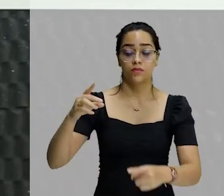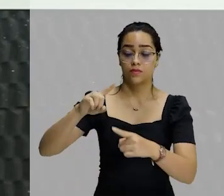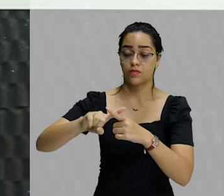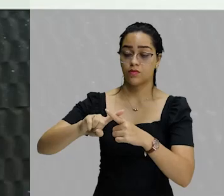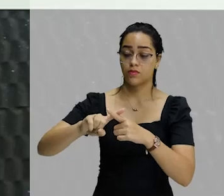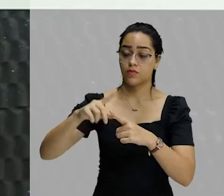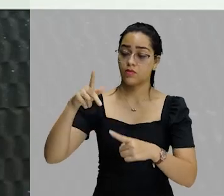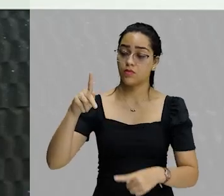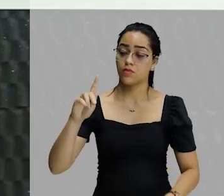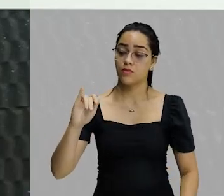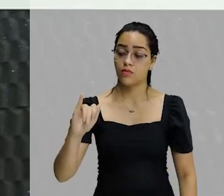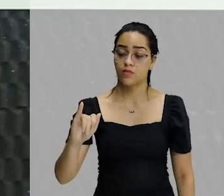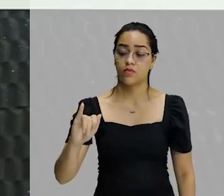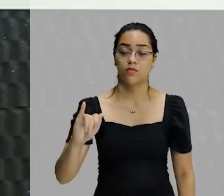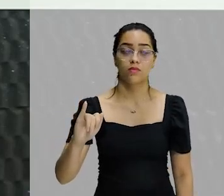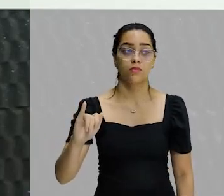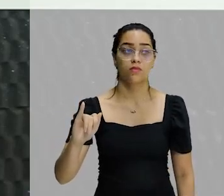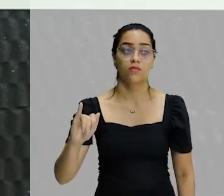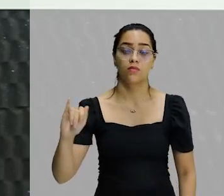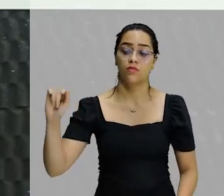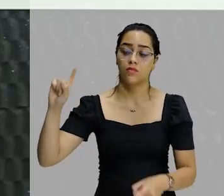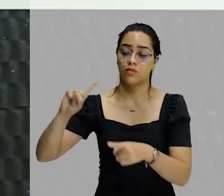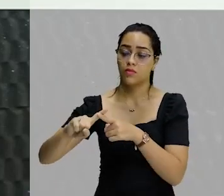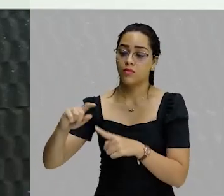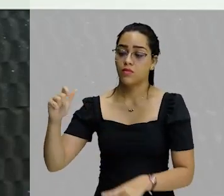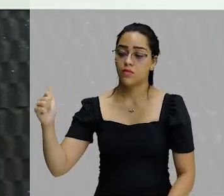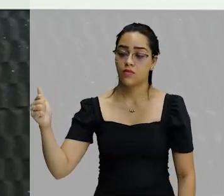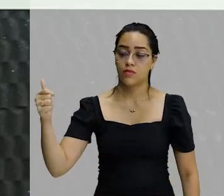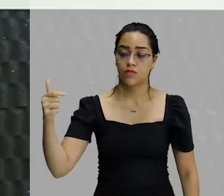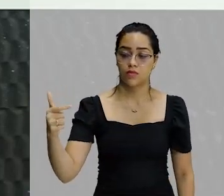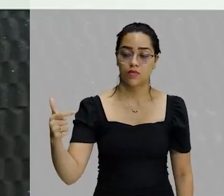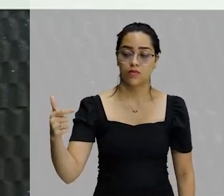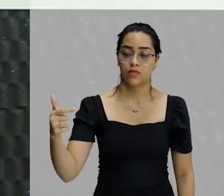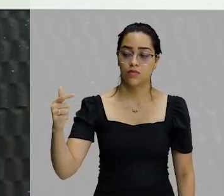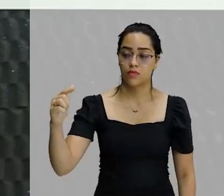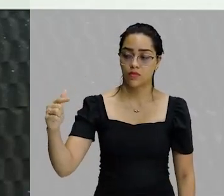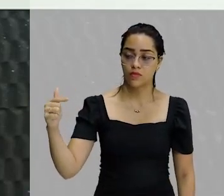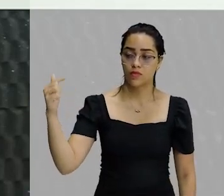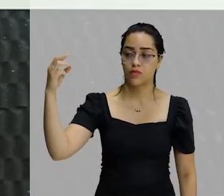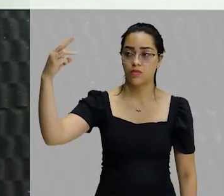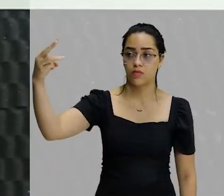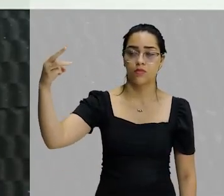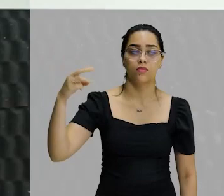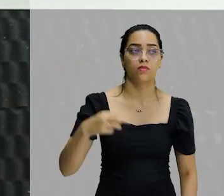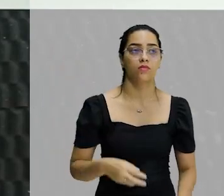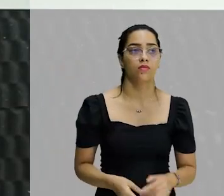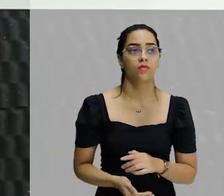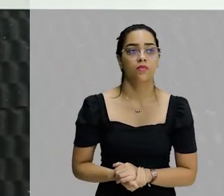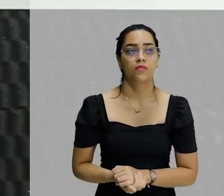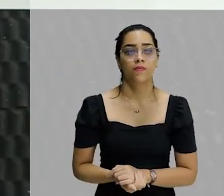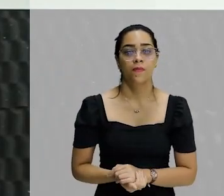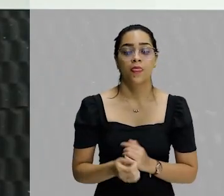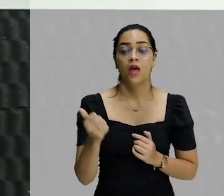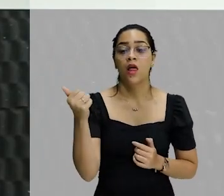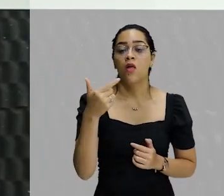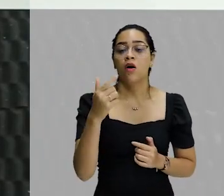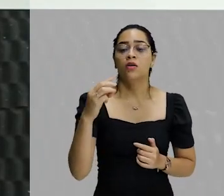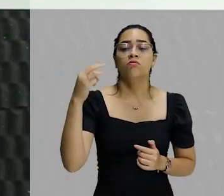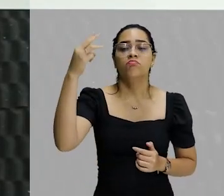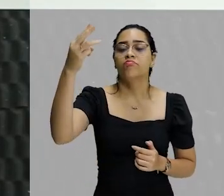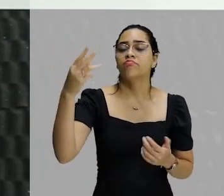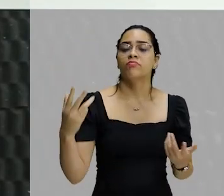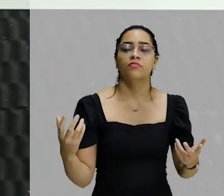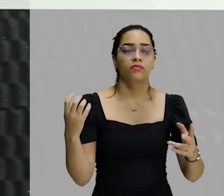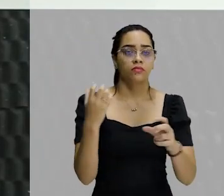multiplicado por π vezes 12 elevado ao cubo. Quanto é 12 elevado ao